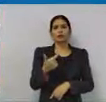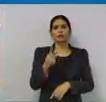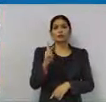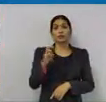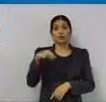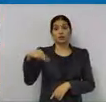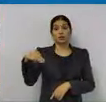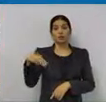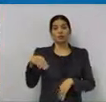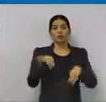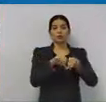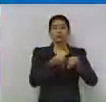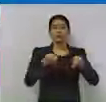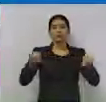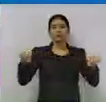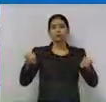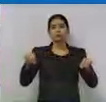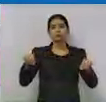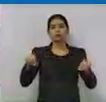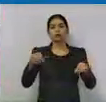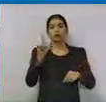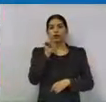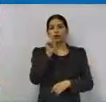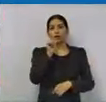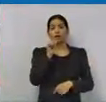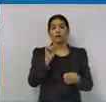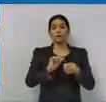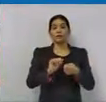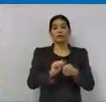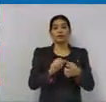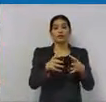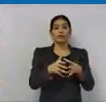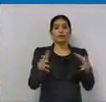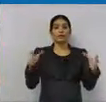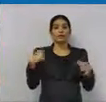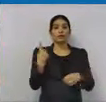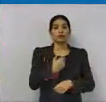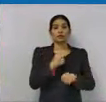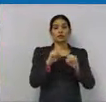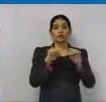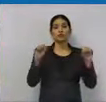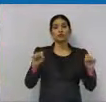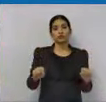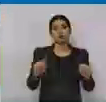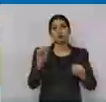rede de distribuição para fazer a ampliação do nosso sistema de abastecimento.